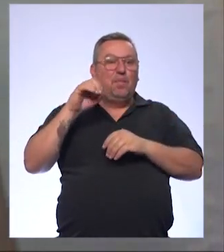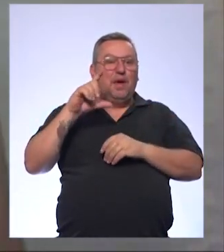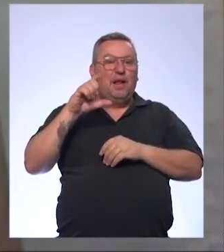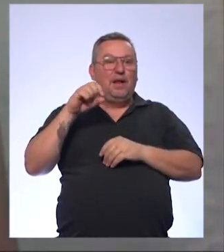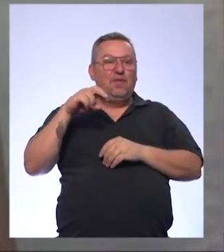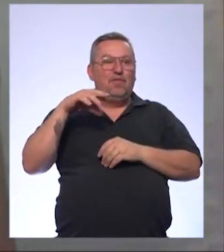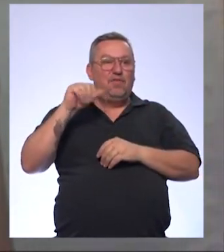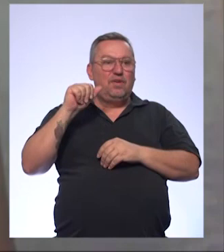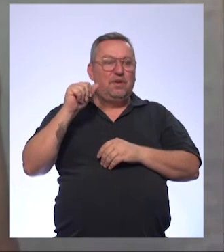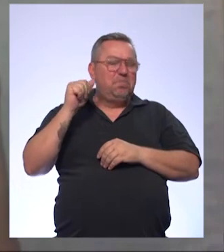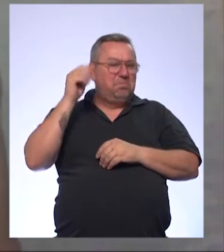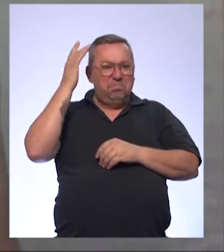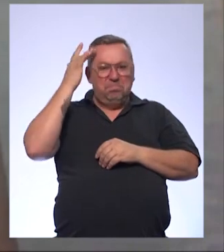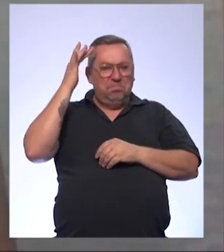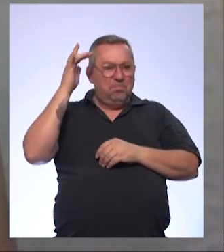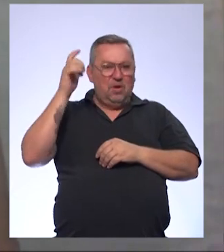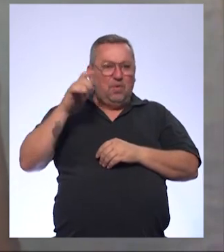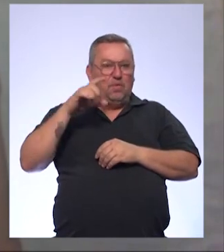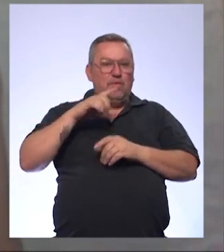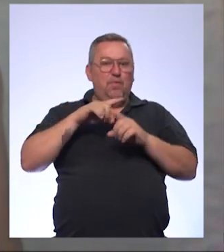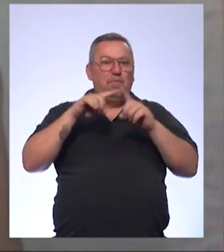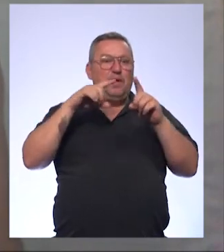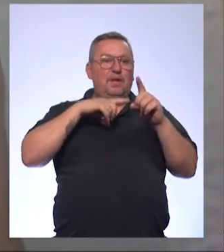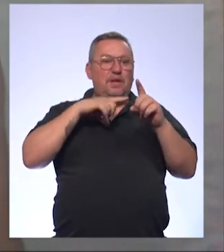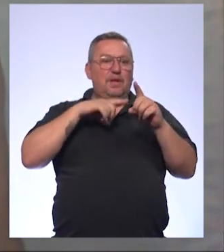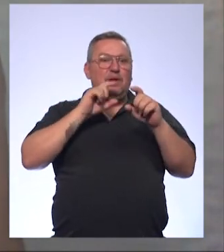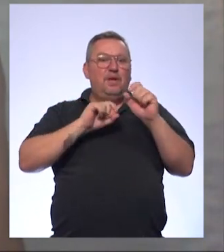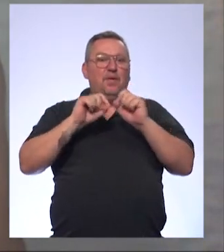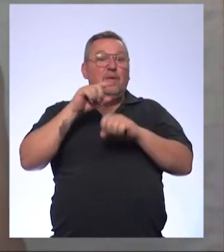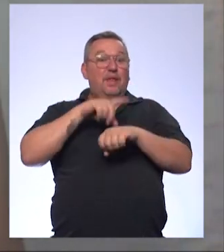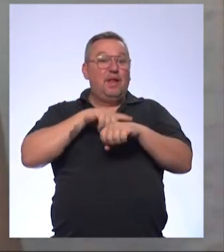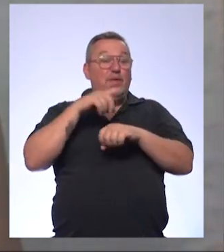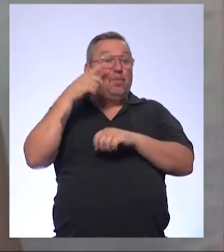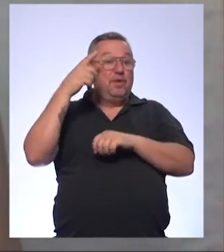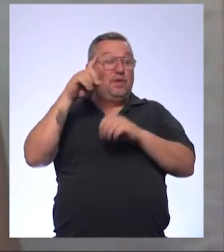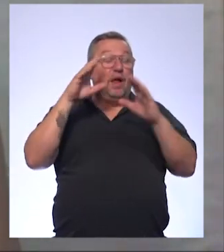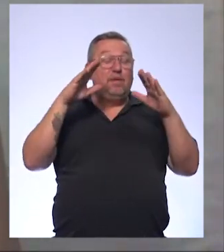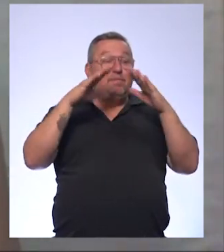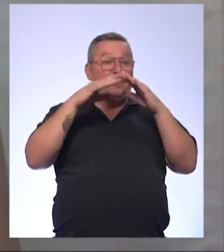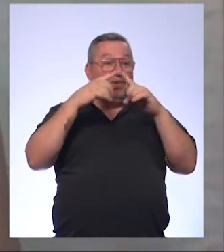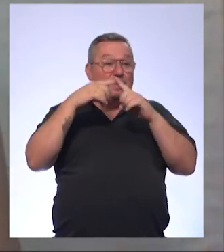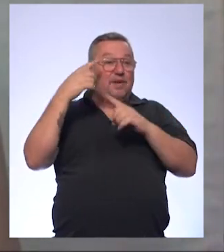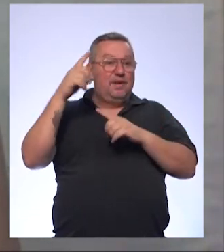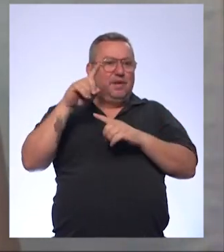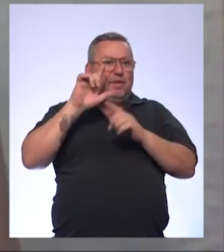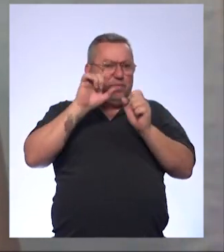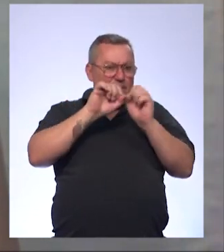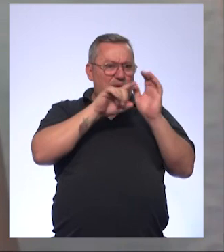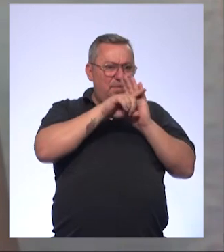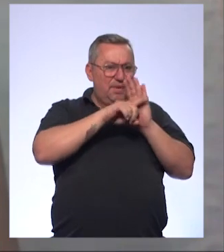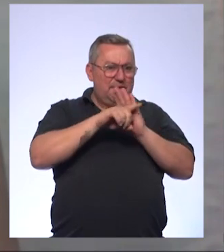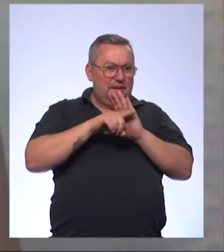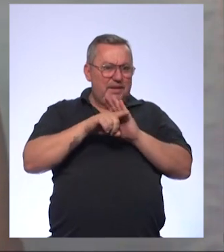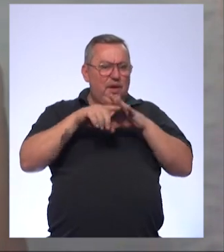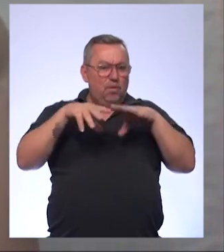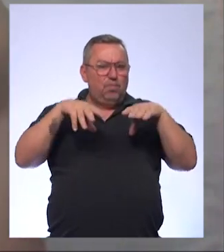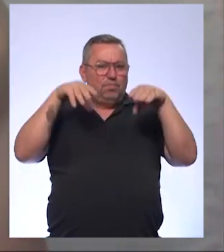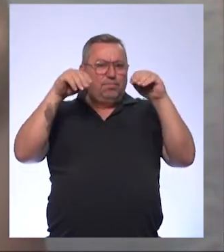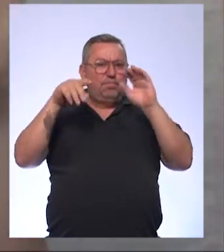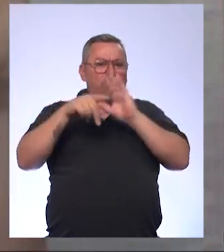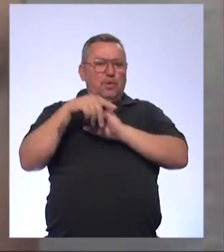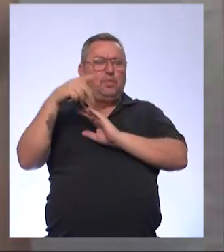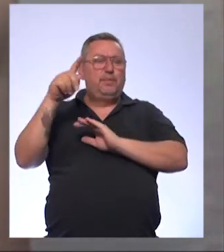Agora eu não lembro se é na Palestina, mas tem o templo de Salomão. Depois vocês pesquisam para mim, se é na Palestina.